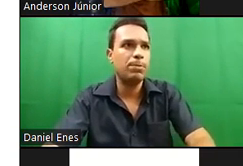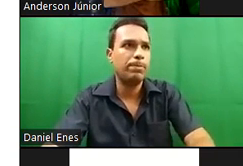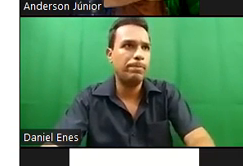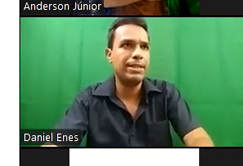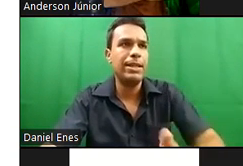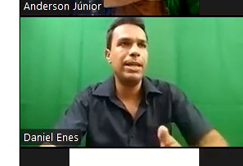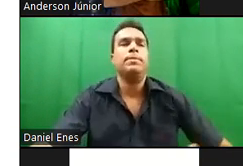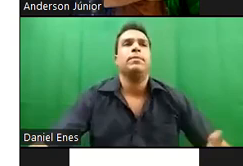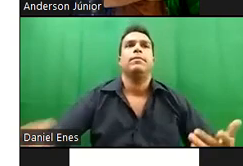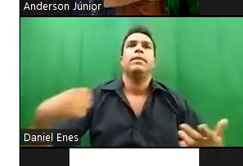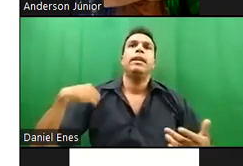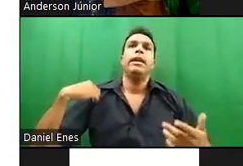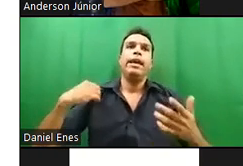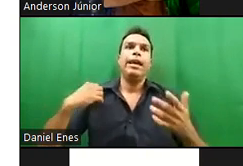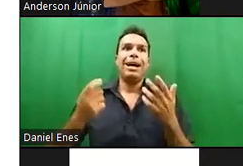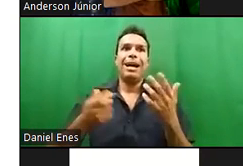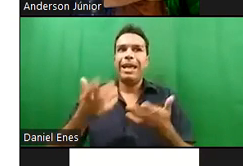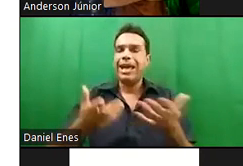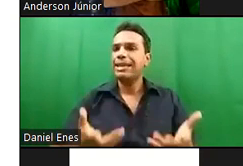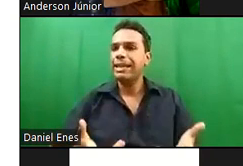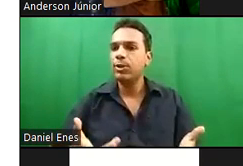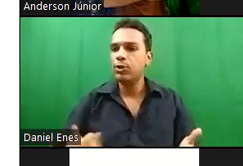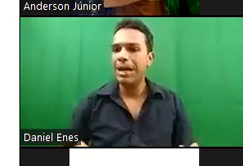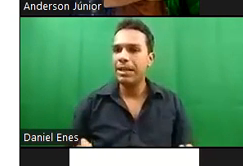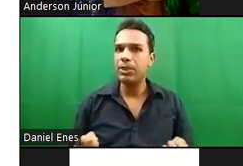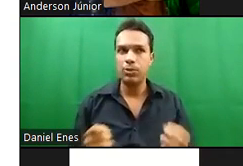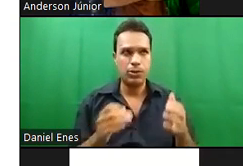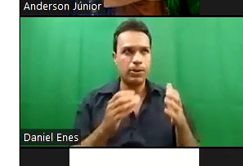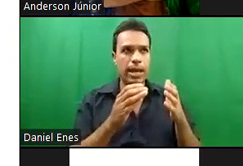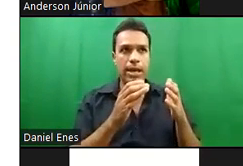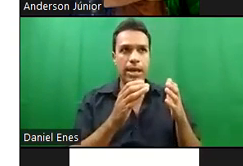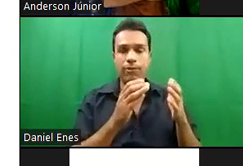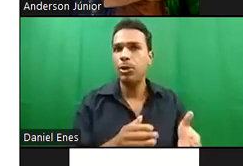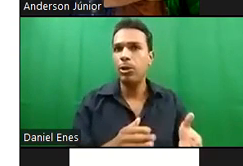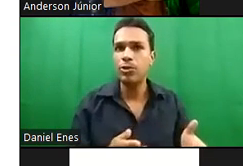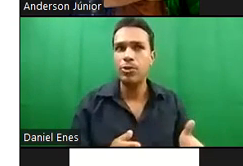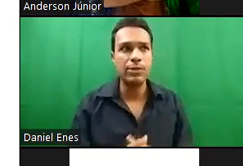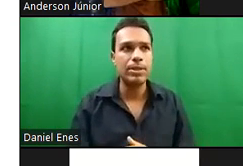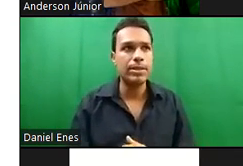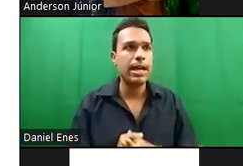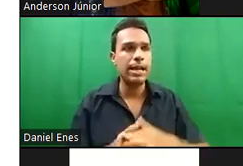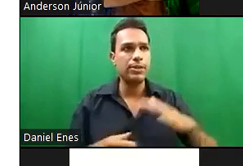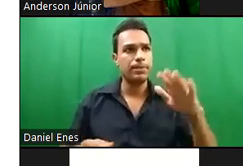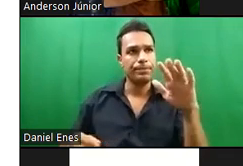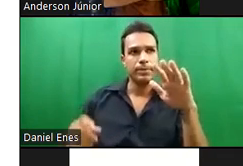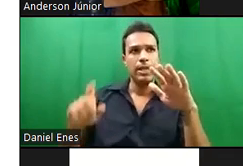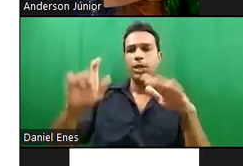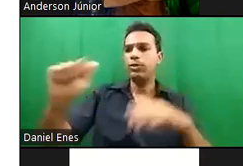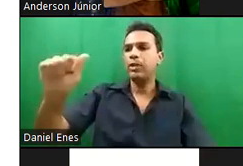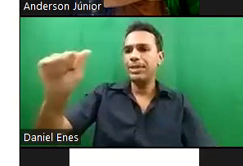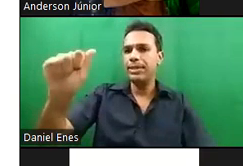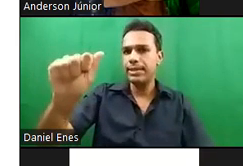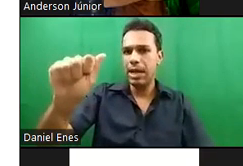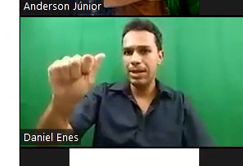vocês perceberem essa questão dos parâmetros fonológicos na língua de sinais, eu